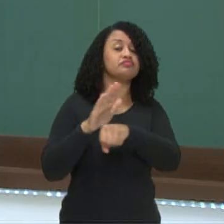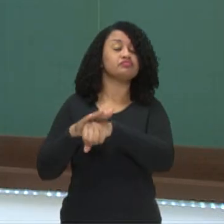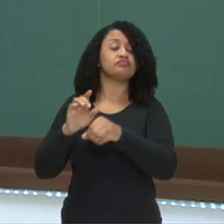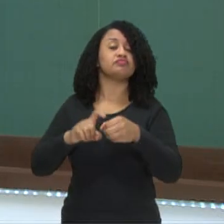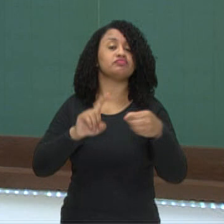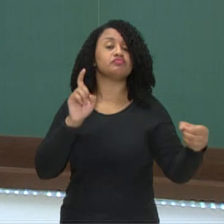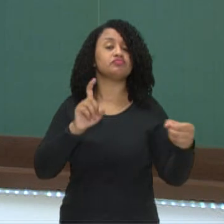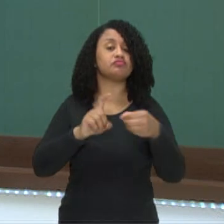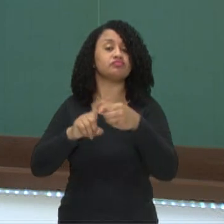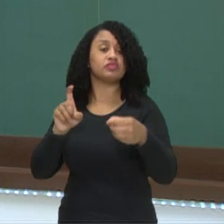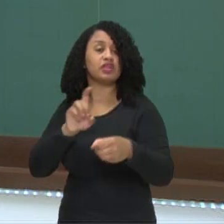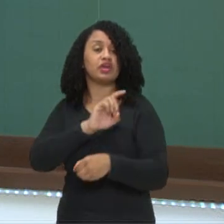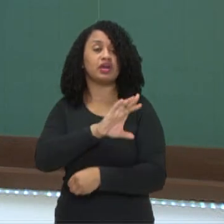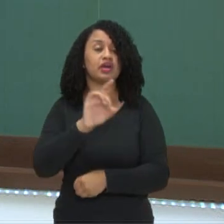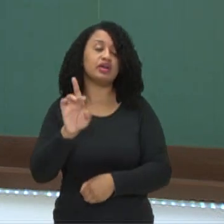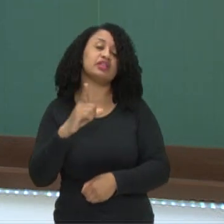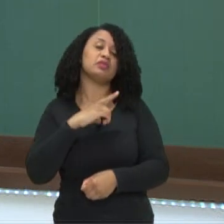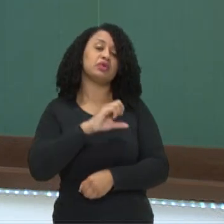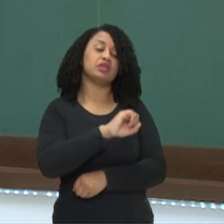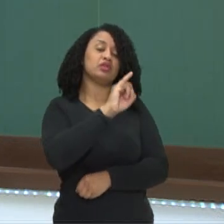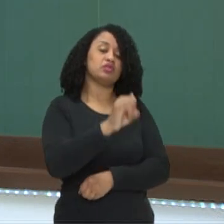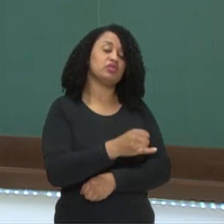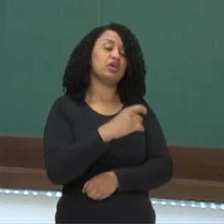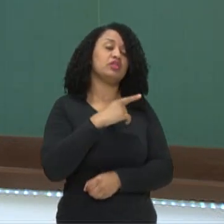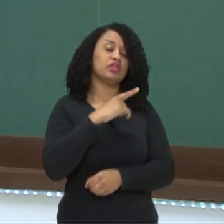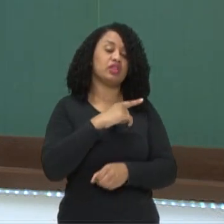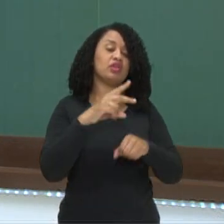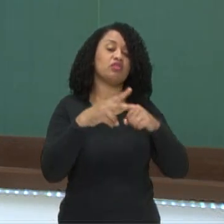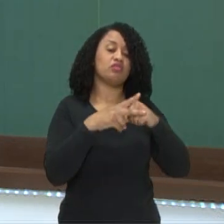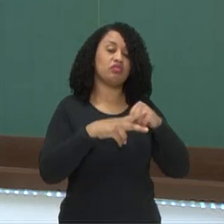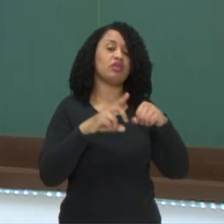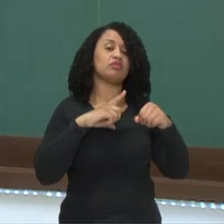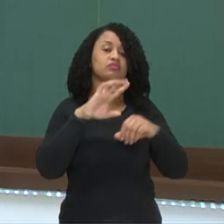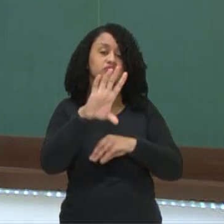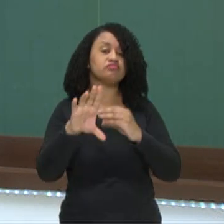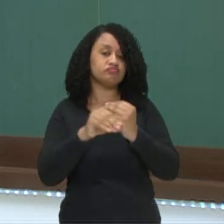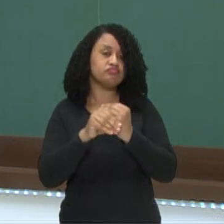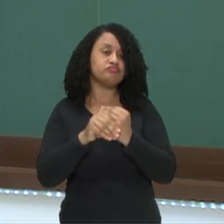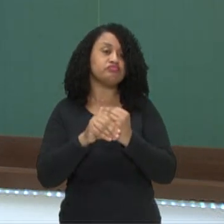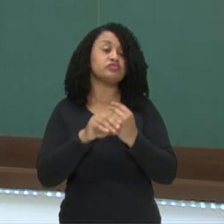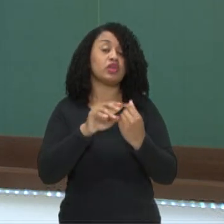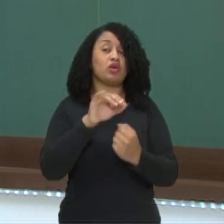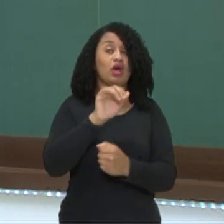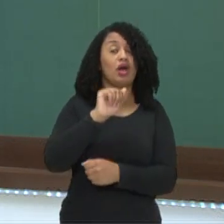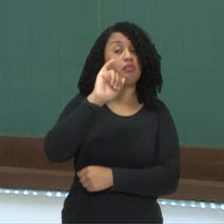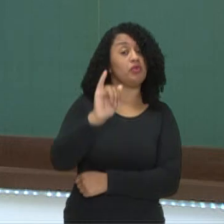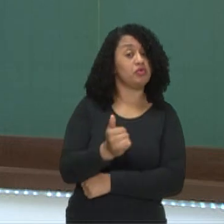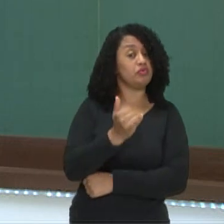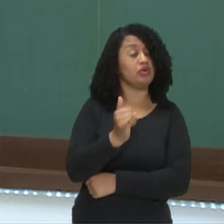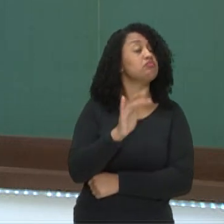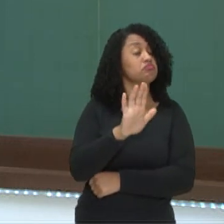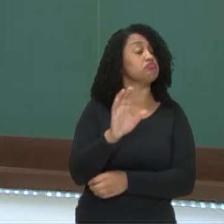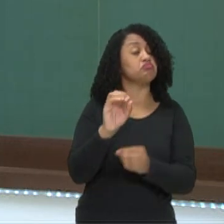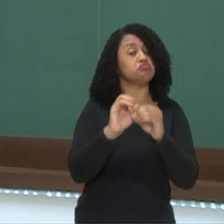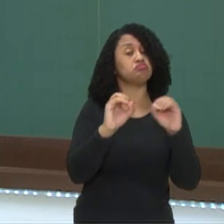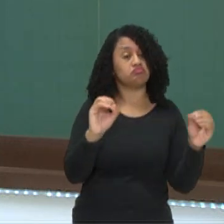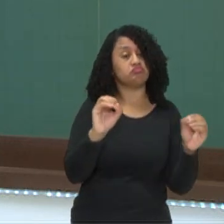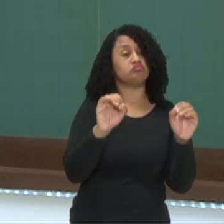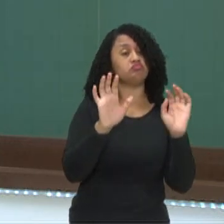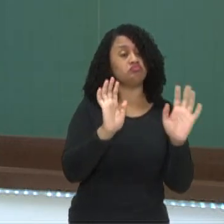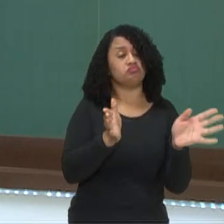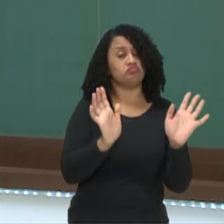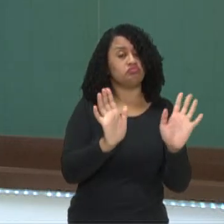tem o seu sujeito, tem o seu verbo e o seu complemento. Então, aproveita é uma oração e que já está